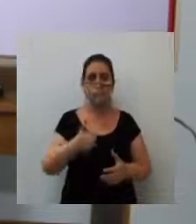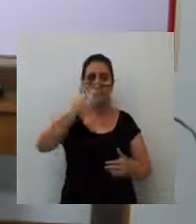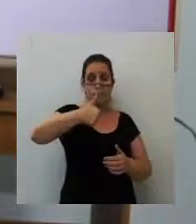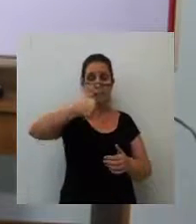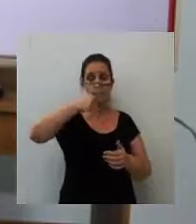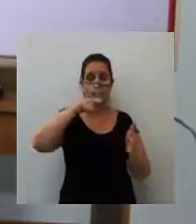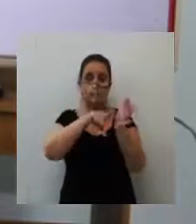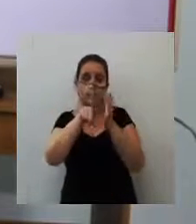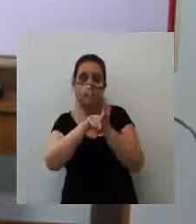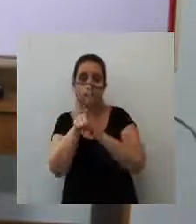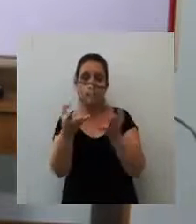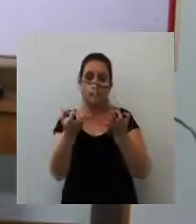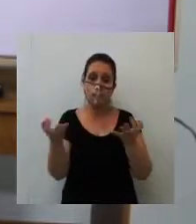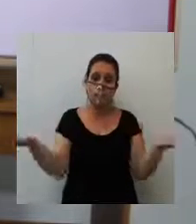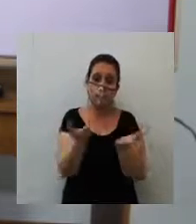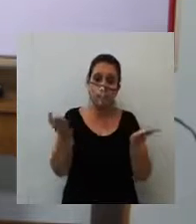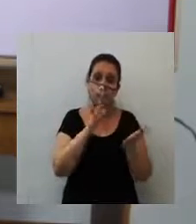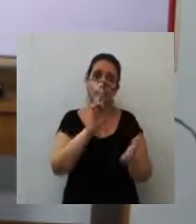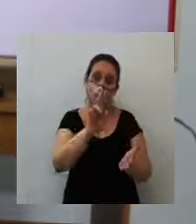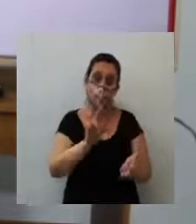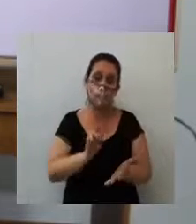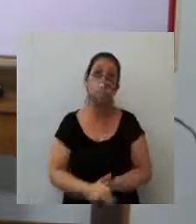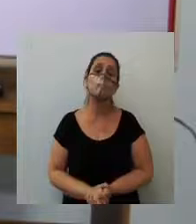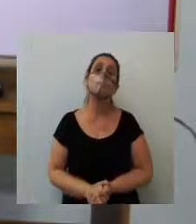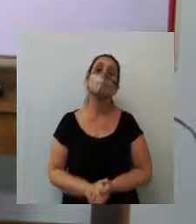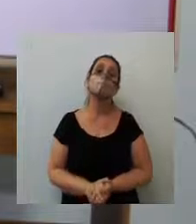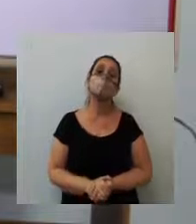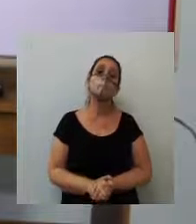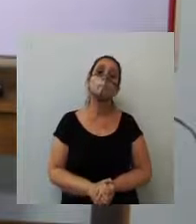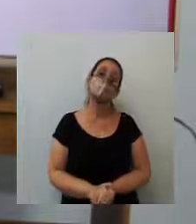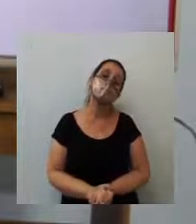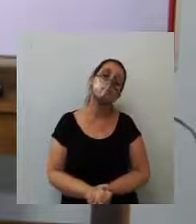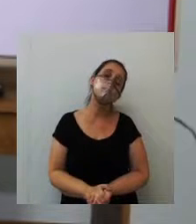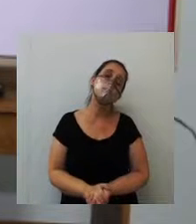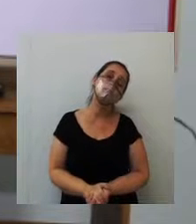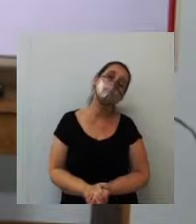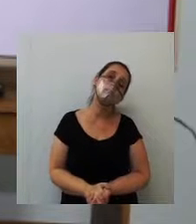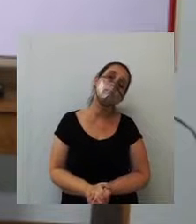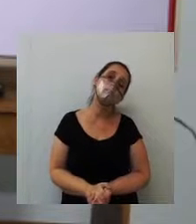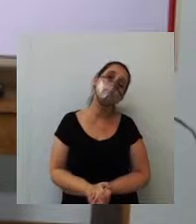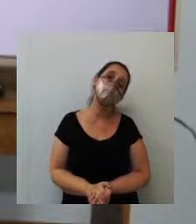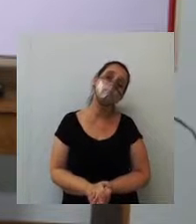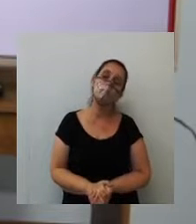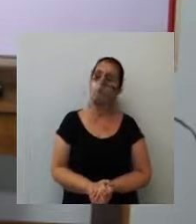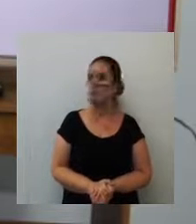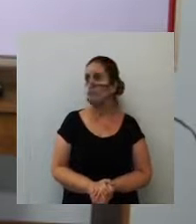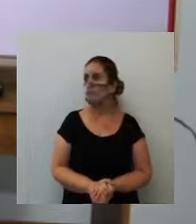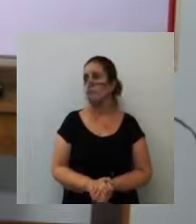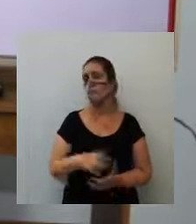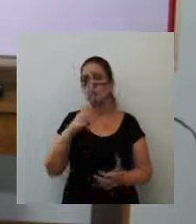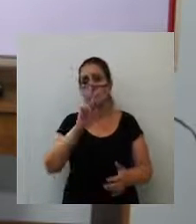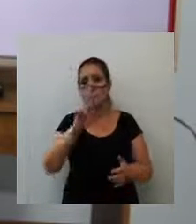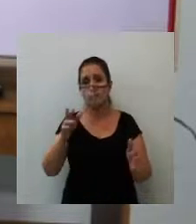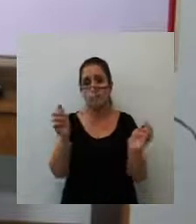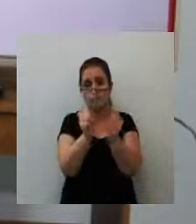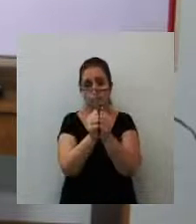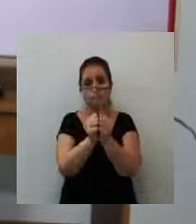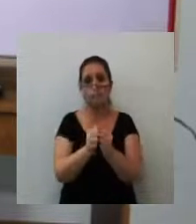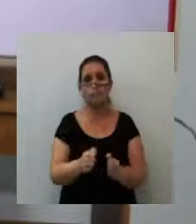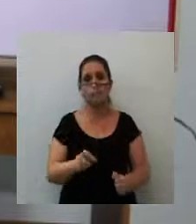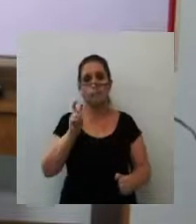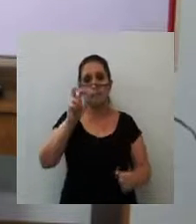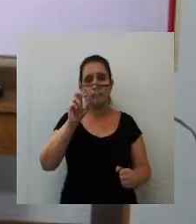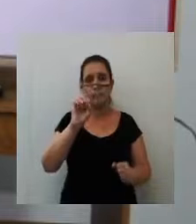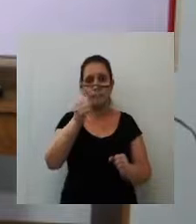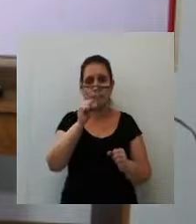primeira questão aí para vocês eu quero um presente pra zen e responder junto tá bom fazer o